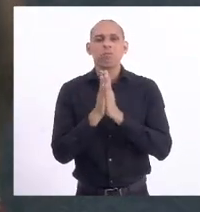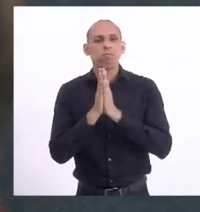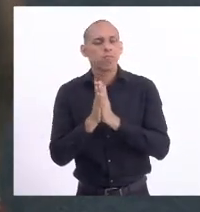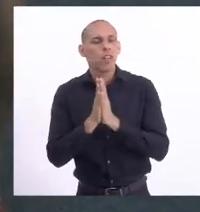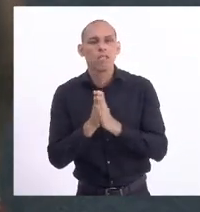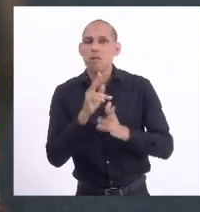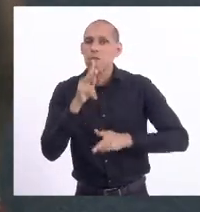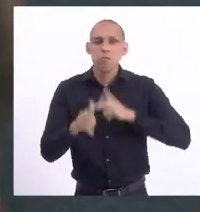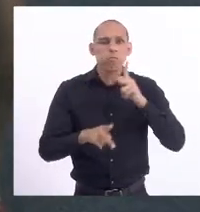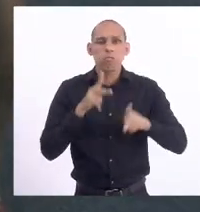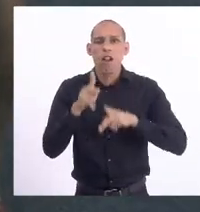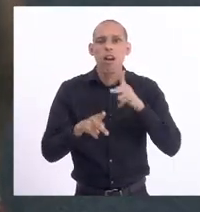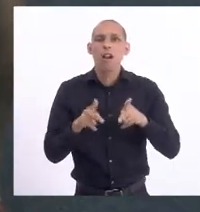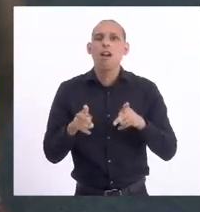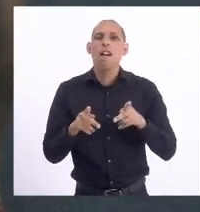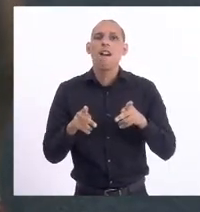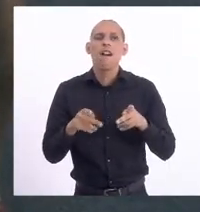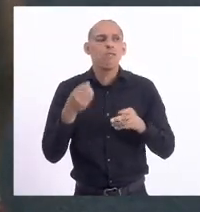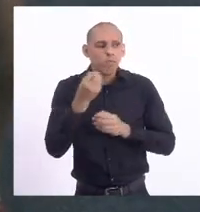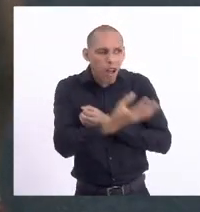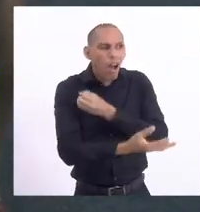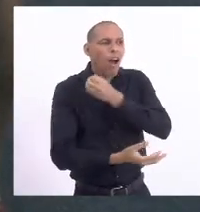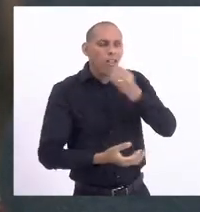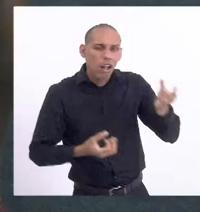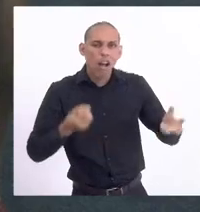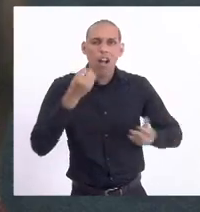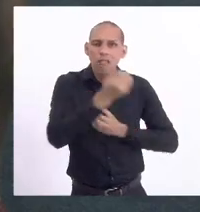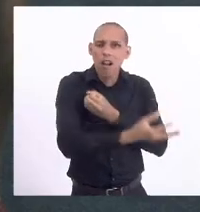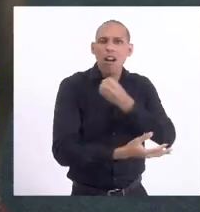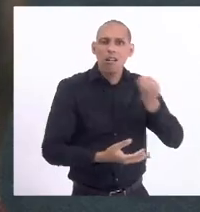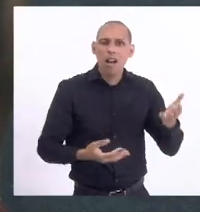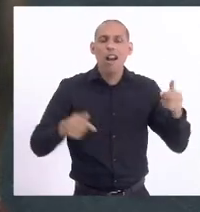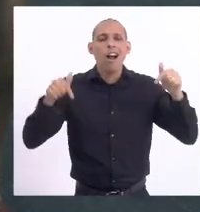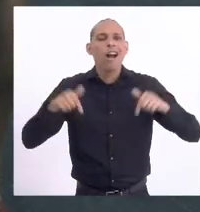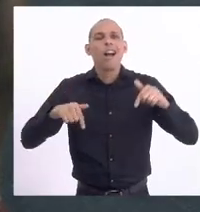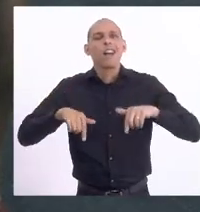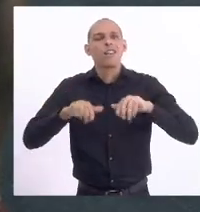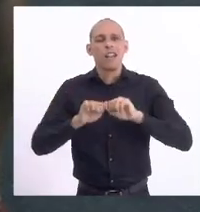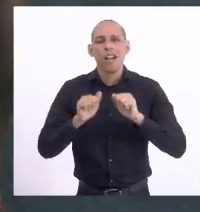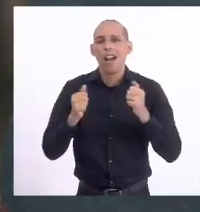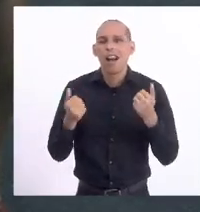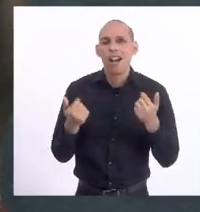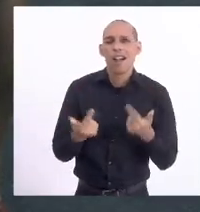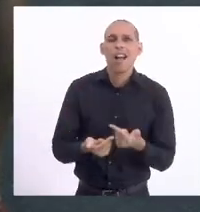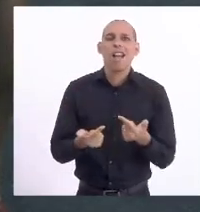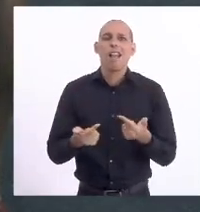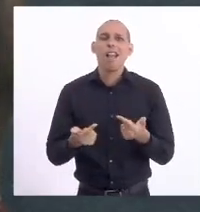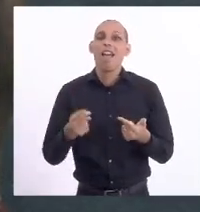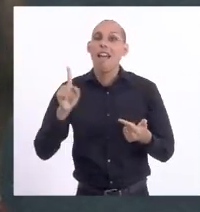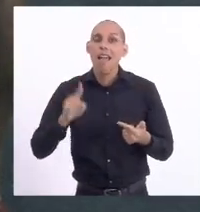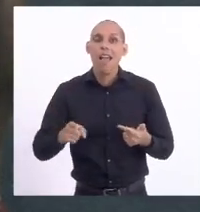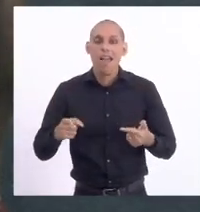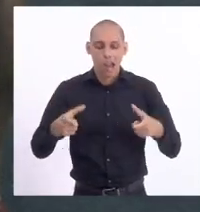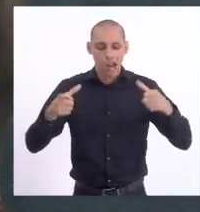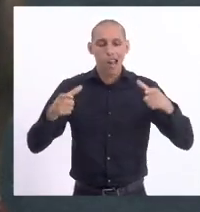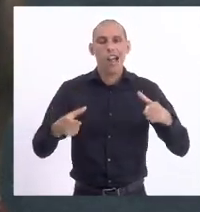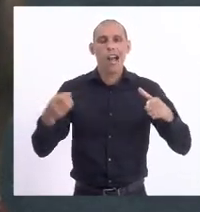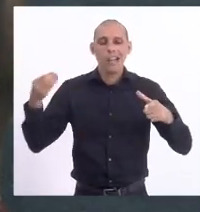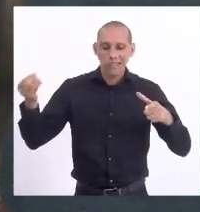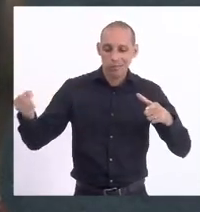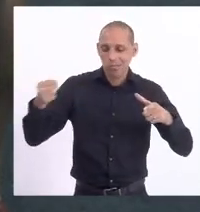população fazer as doações. E aqui a LERJ é um espaço de